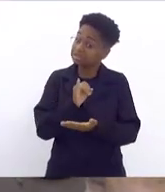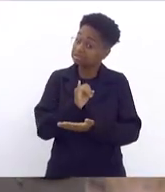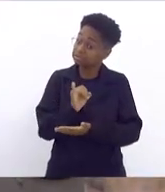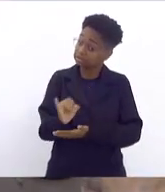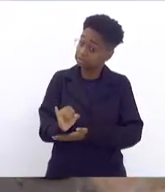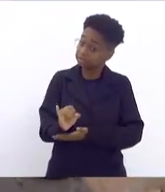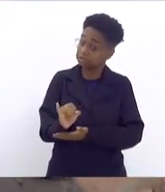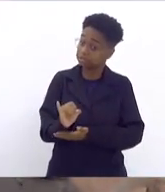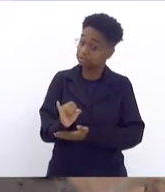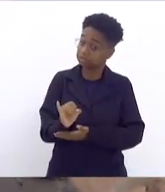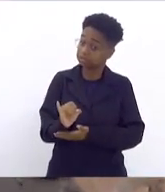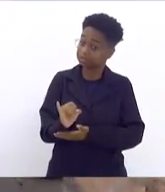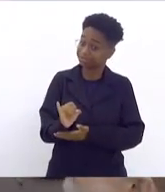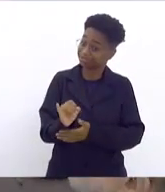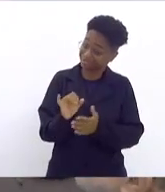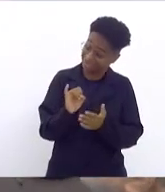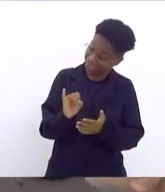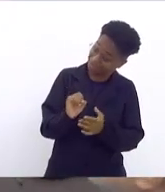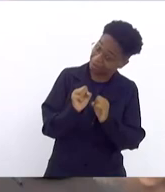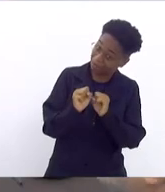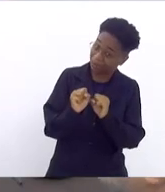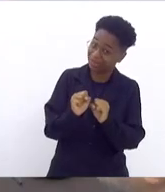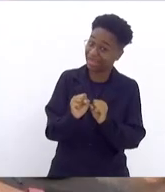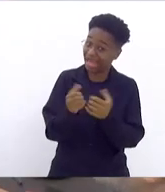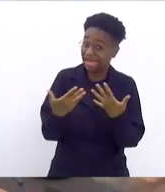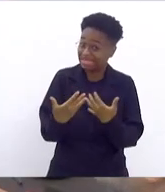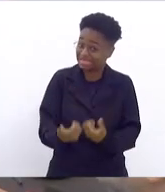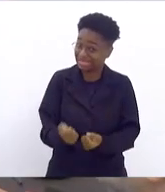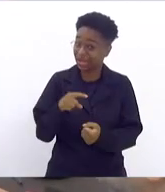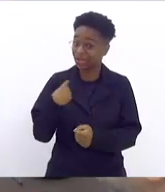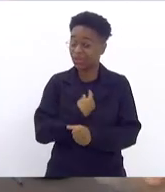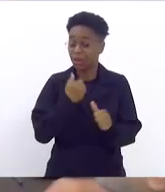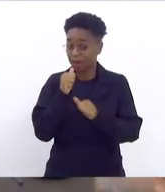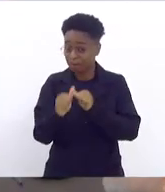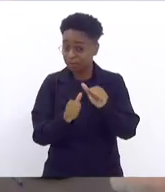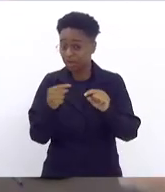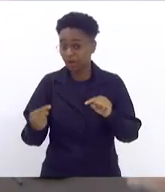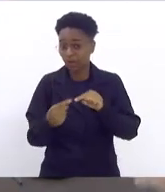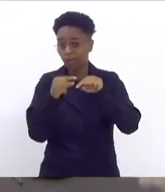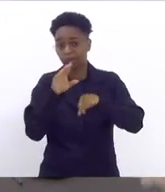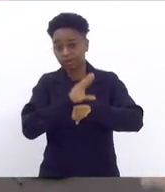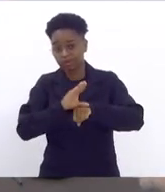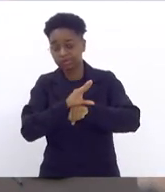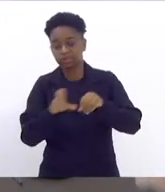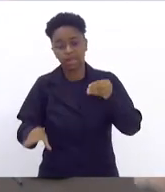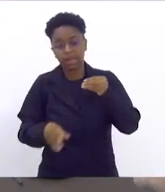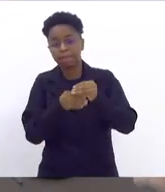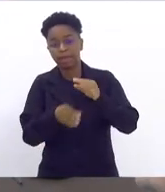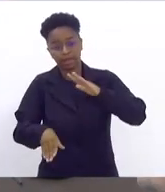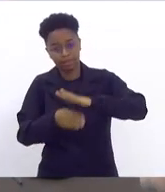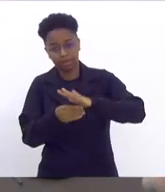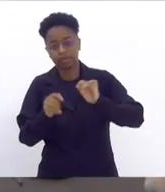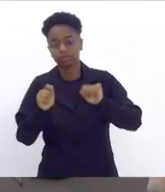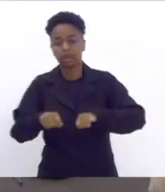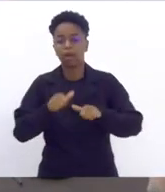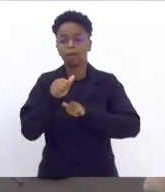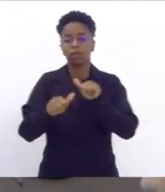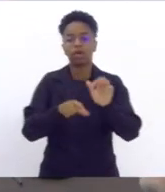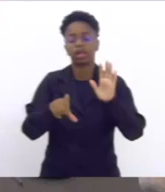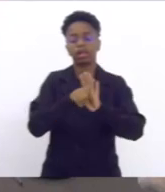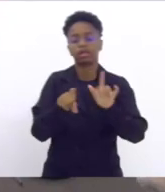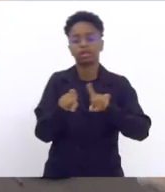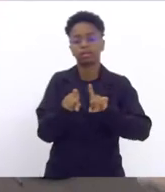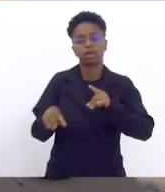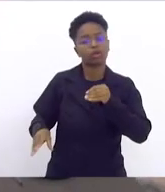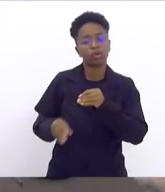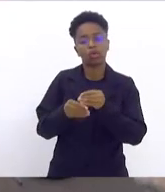puder atender esse esforço aí da gente fazer uma alteração, uma constitucionalidade com emendas para alterar essa lei, incluindo aí,